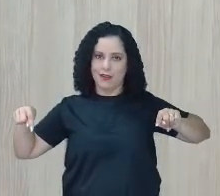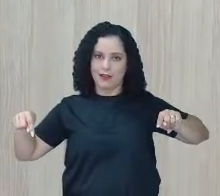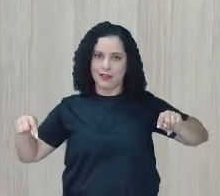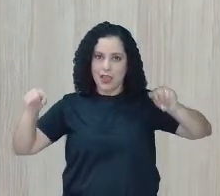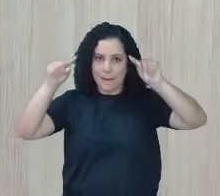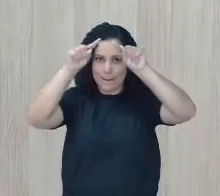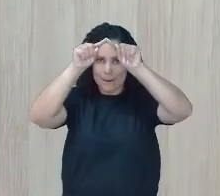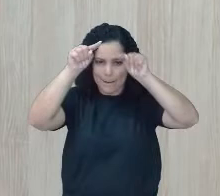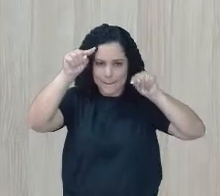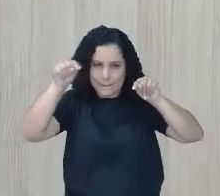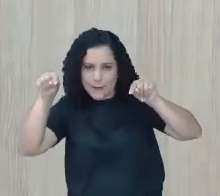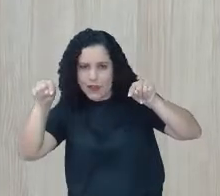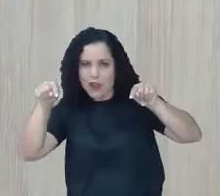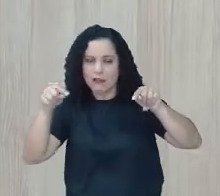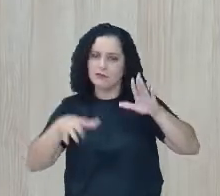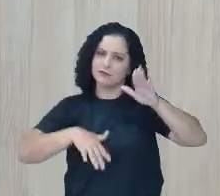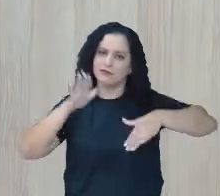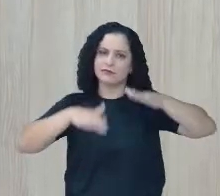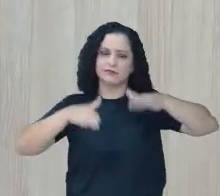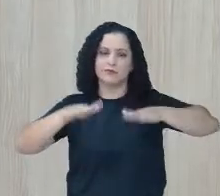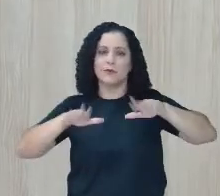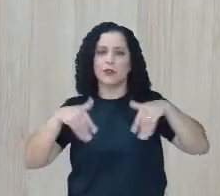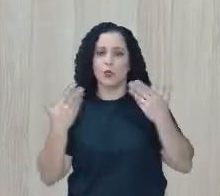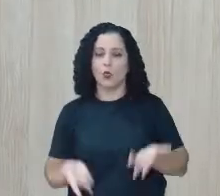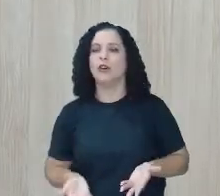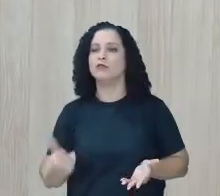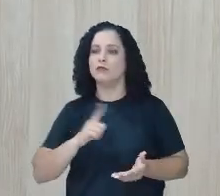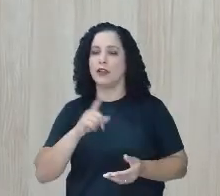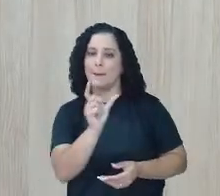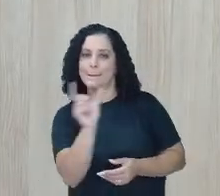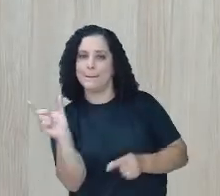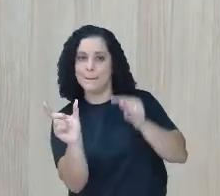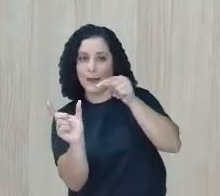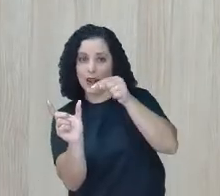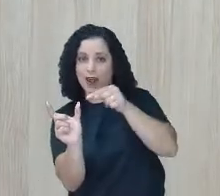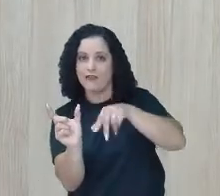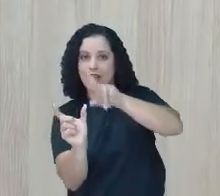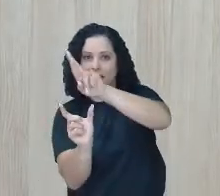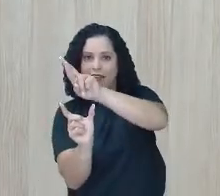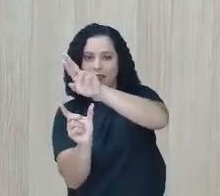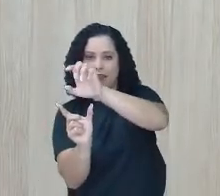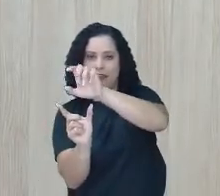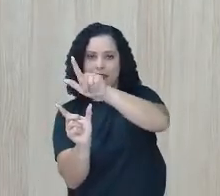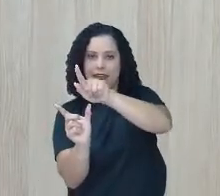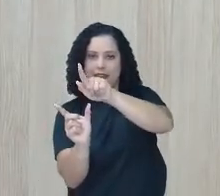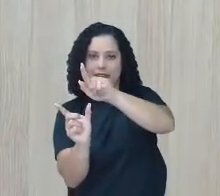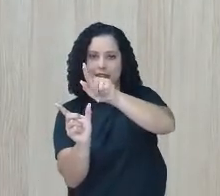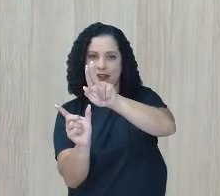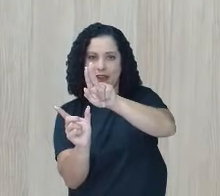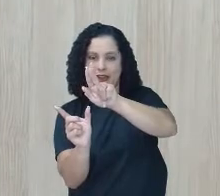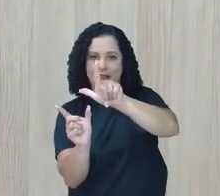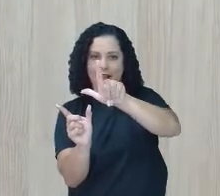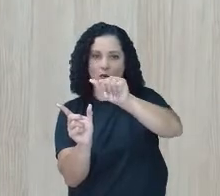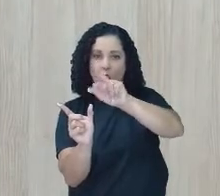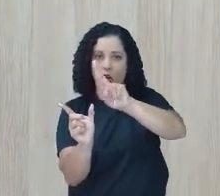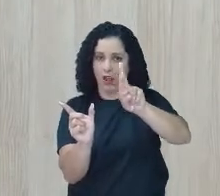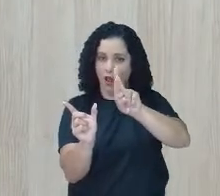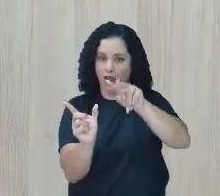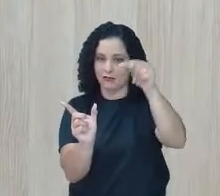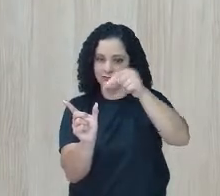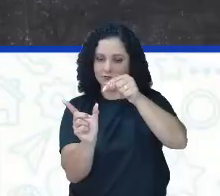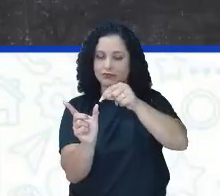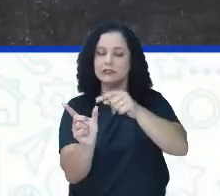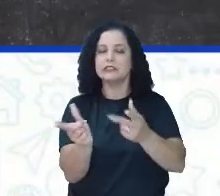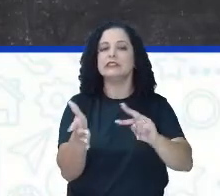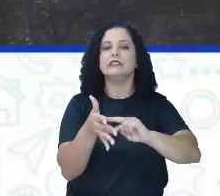Porém, quando aparecer a palavrinha regular, ó, ela está aqui em cima, dizendo que esse polígono ele é regular, a